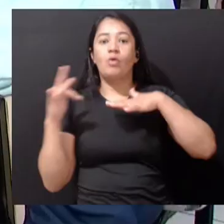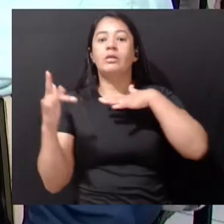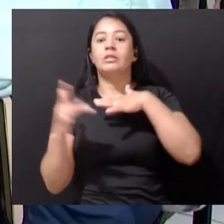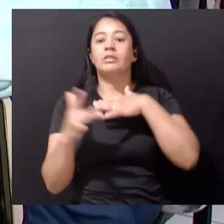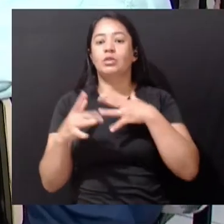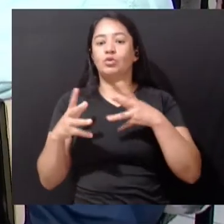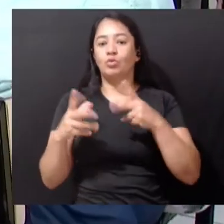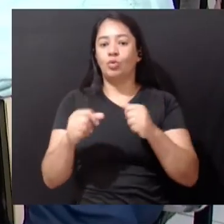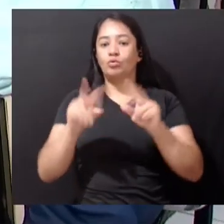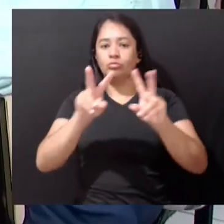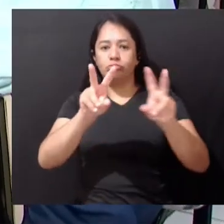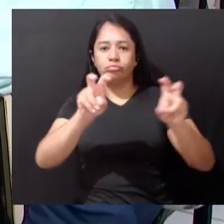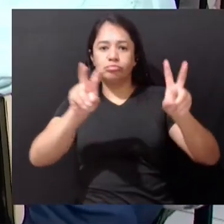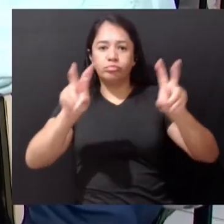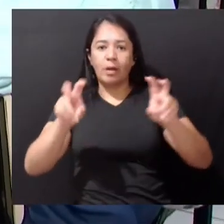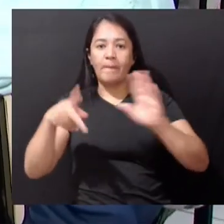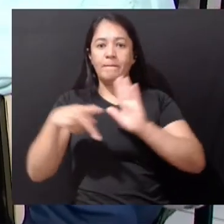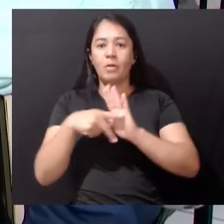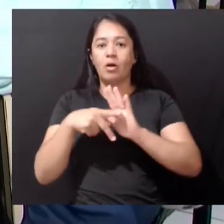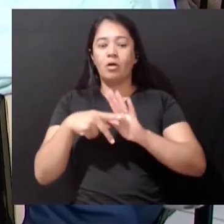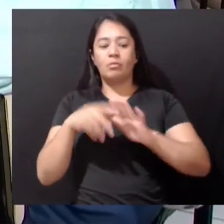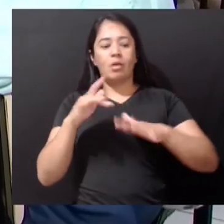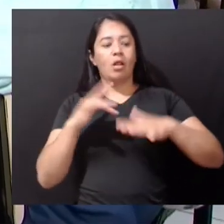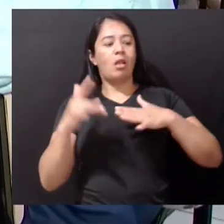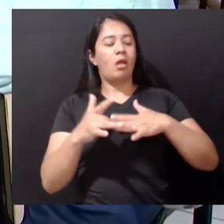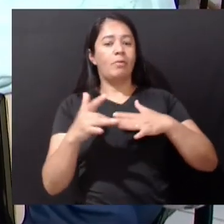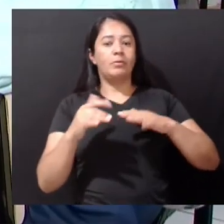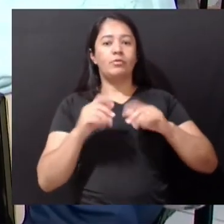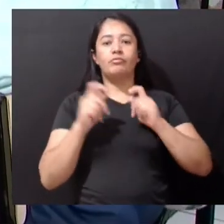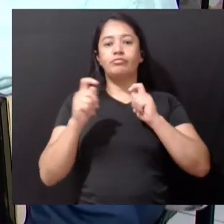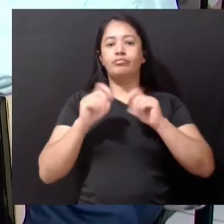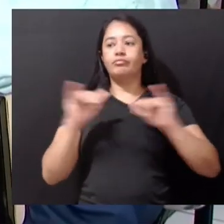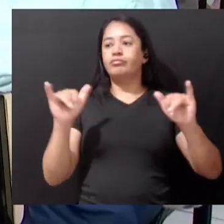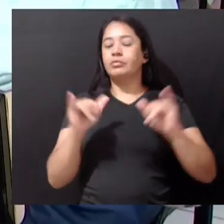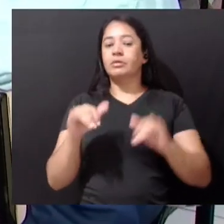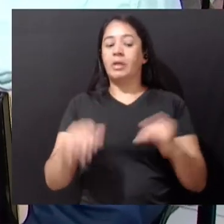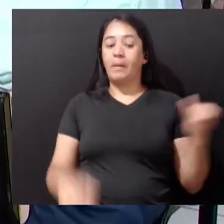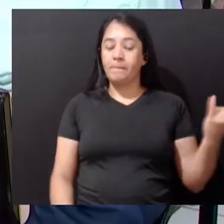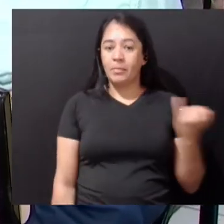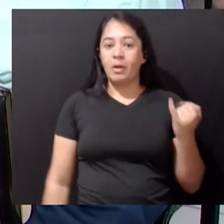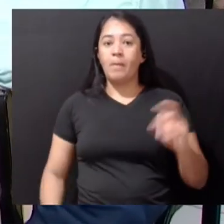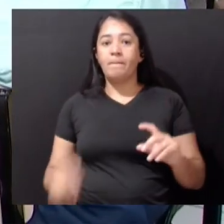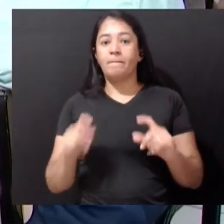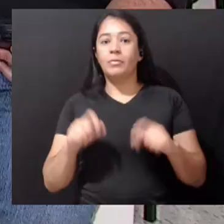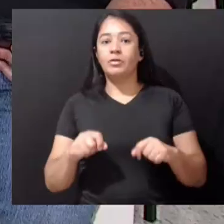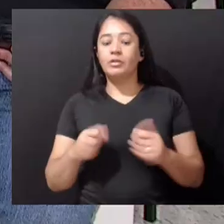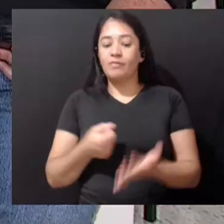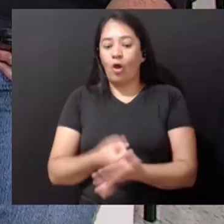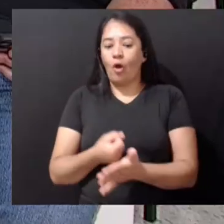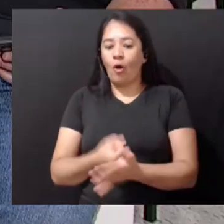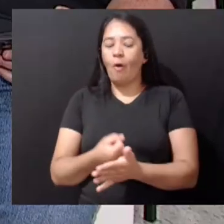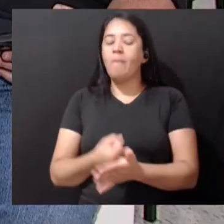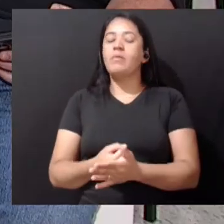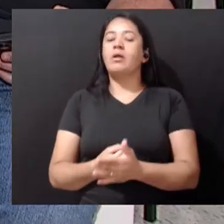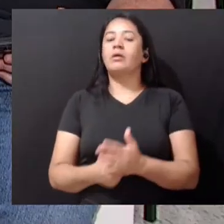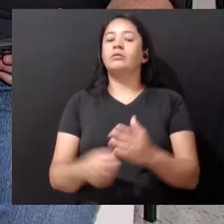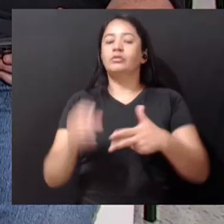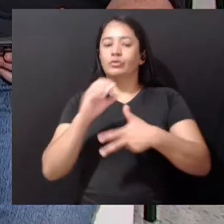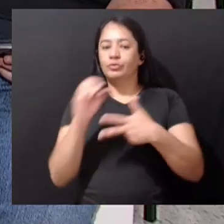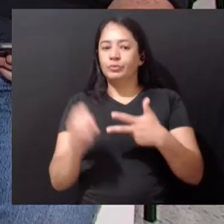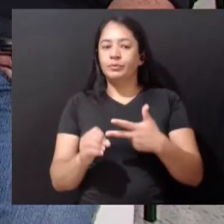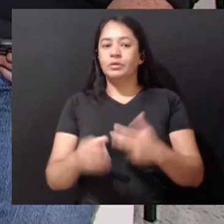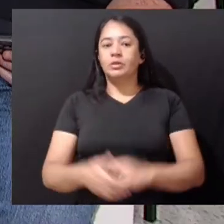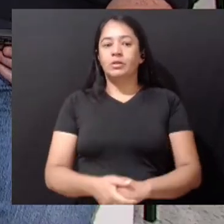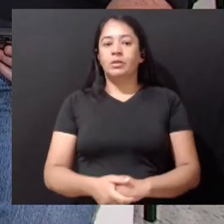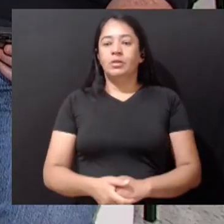que estão nas mídias são importantes e podem ser cobrados no Enem nesse momento. E Fernanda, e agora voltando para